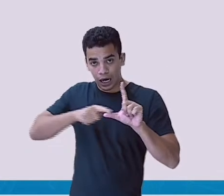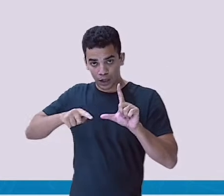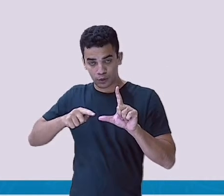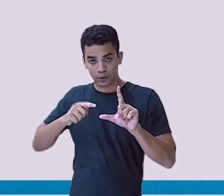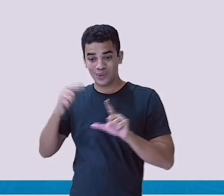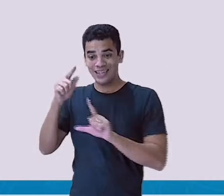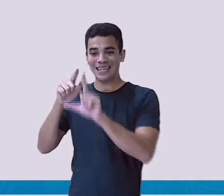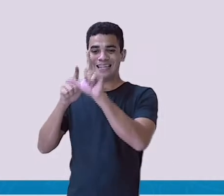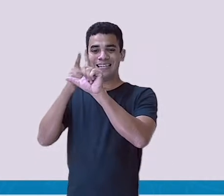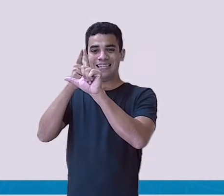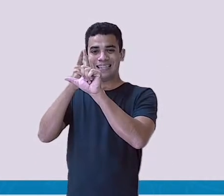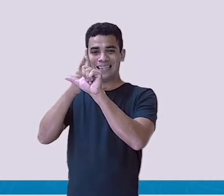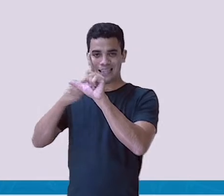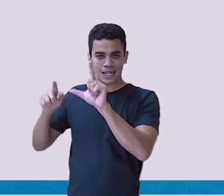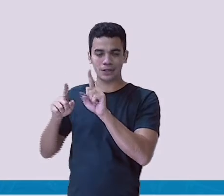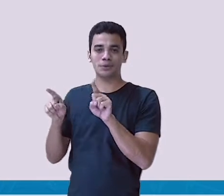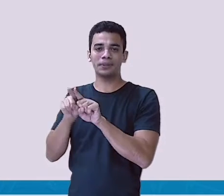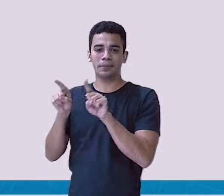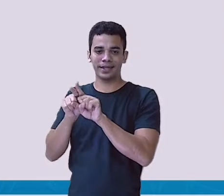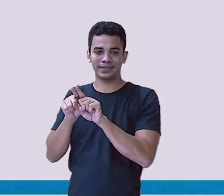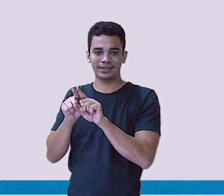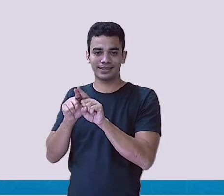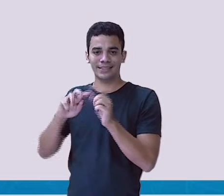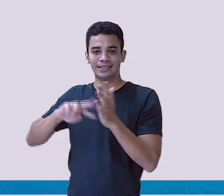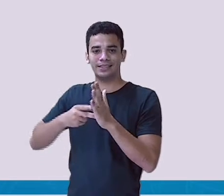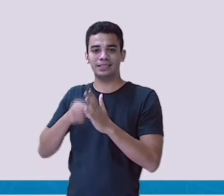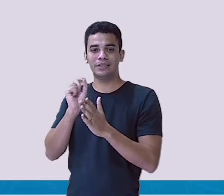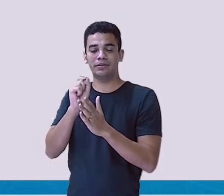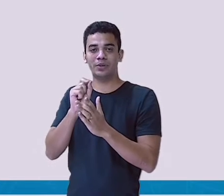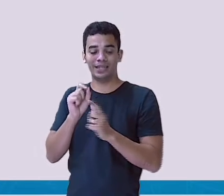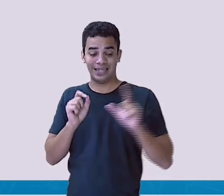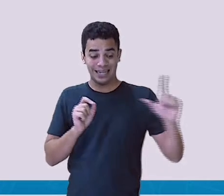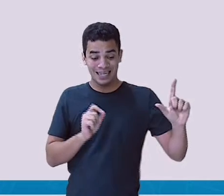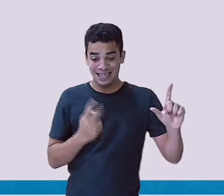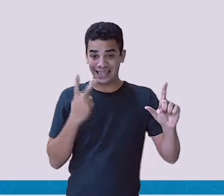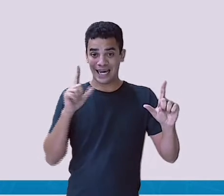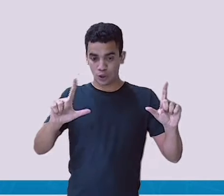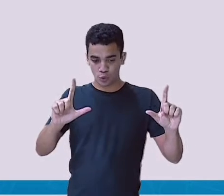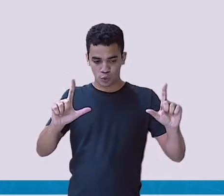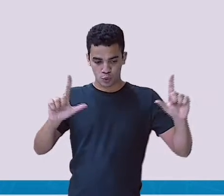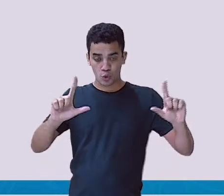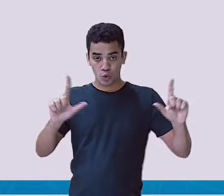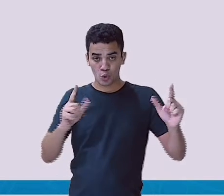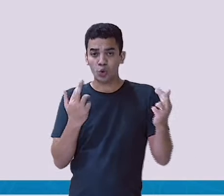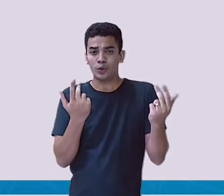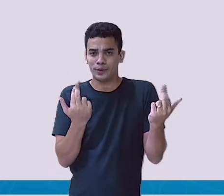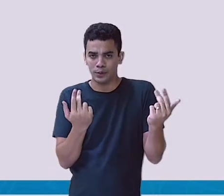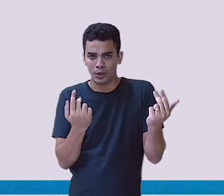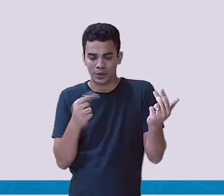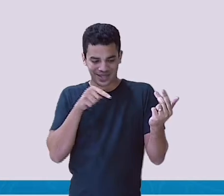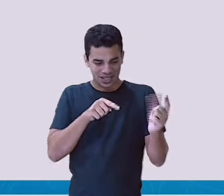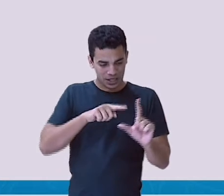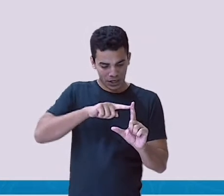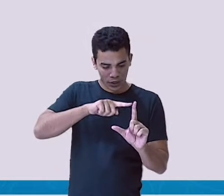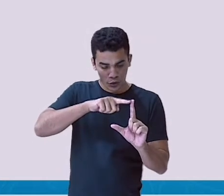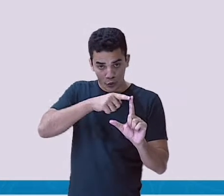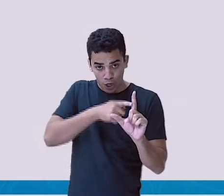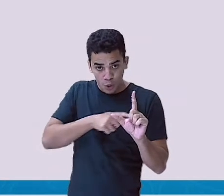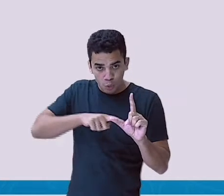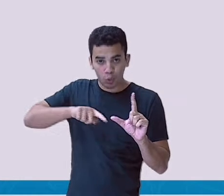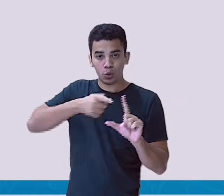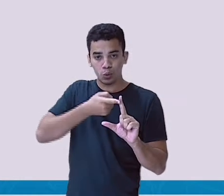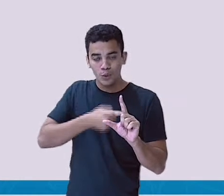e o outro lado. Dois lados congruentes e ângulos formados também congruentes. Então, eu tenho um